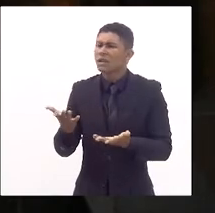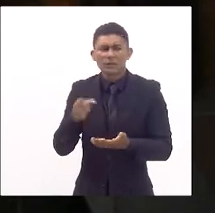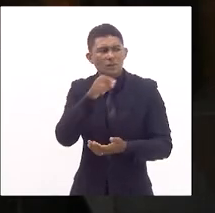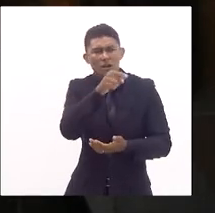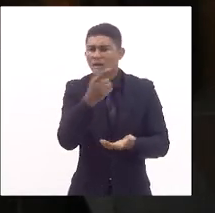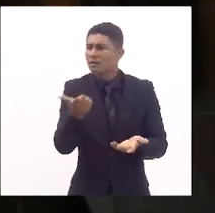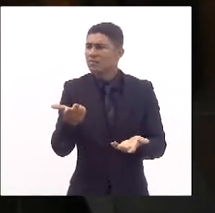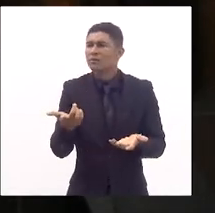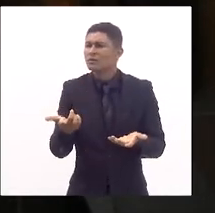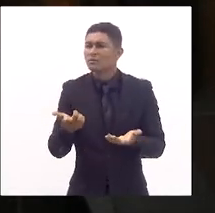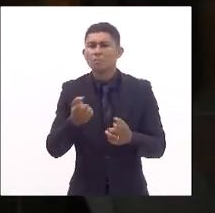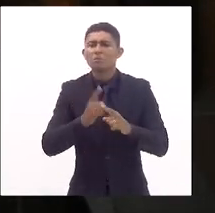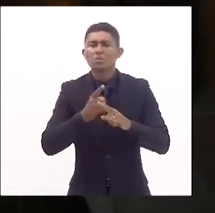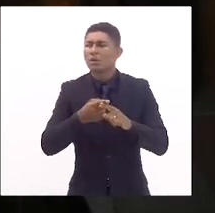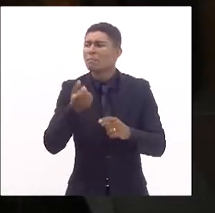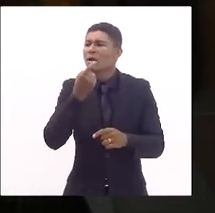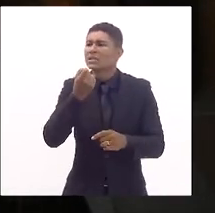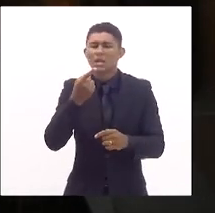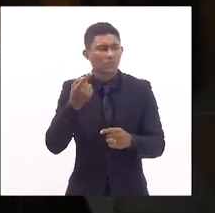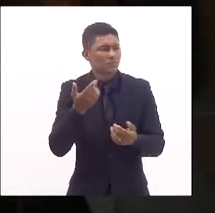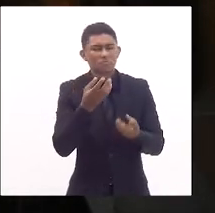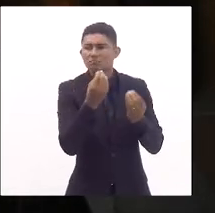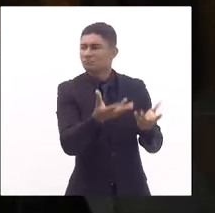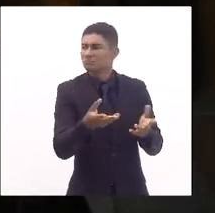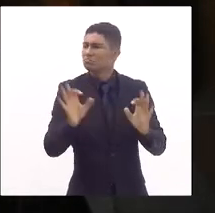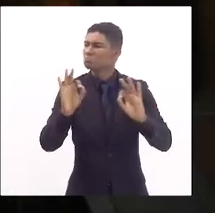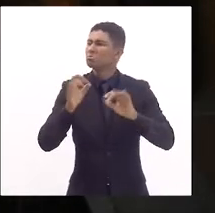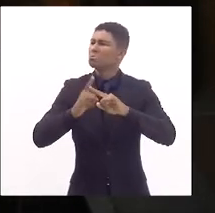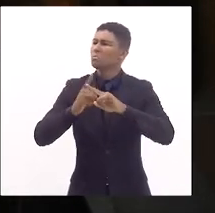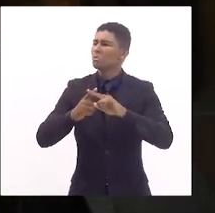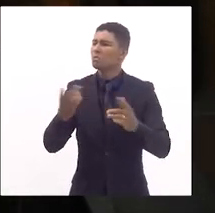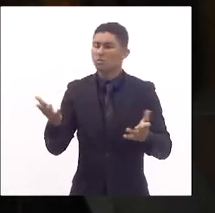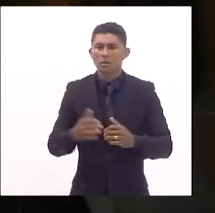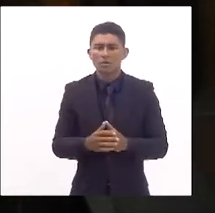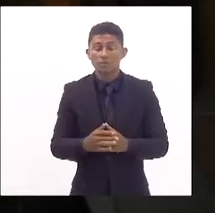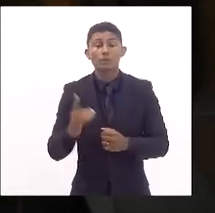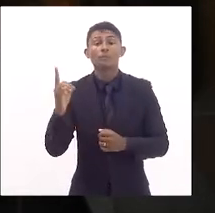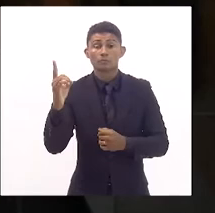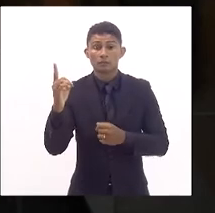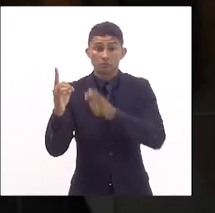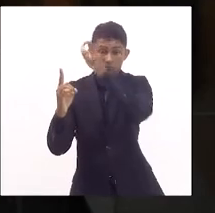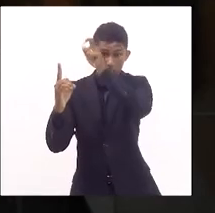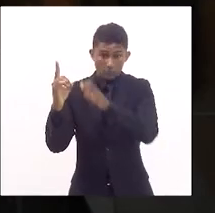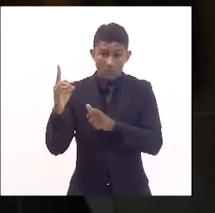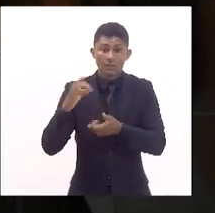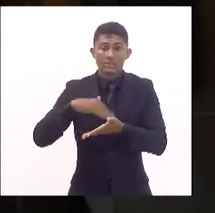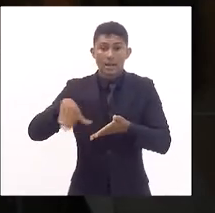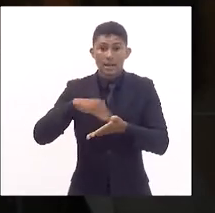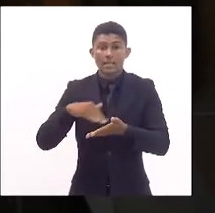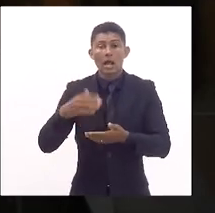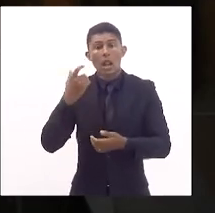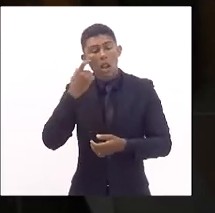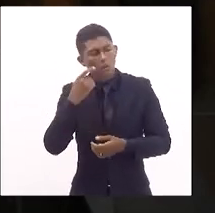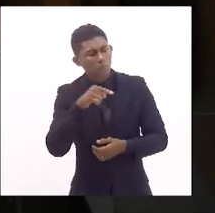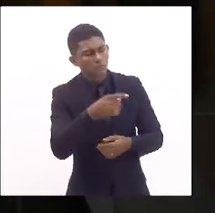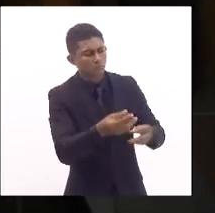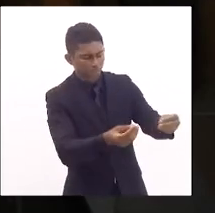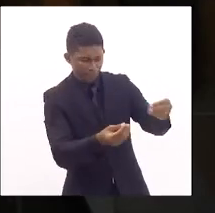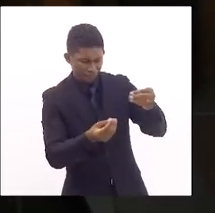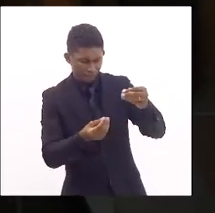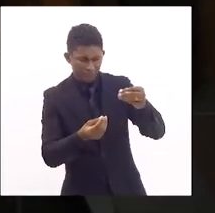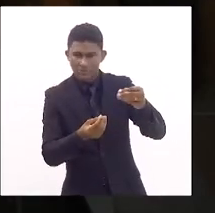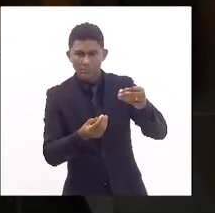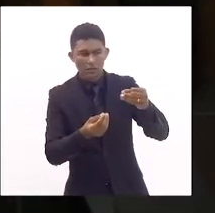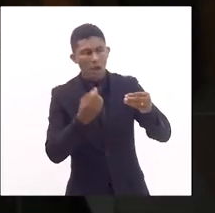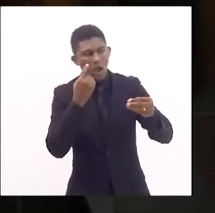ter sido atendido aquele paciente aquele remédio e ela tentou justificar pegou a receita sumiu